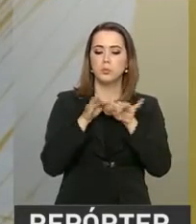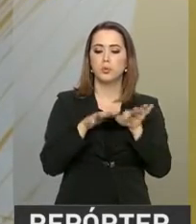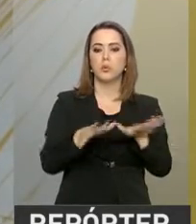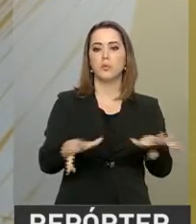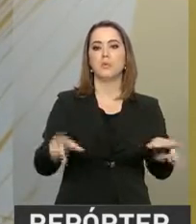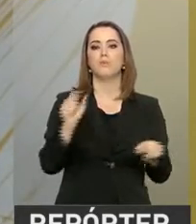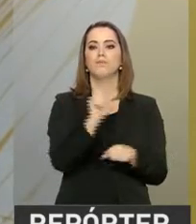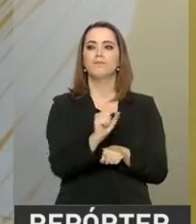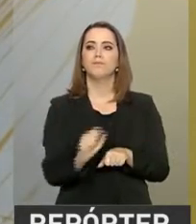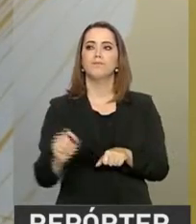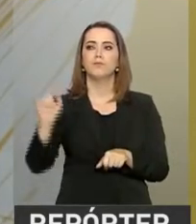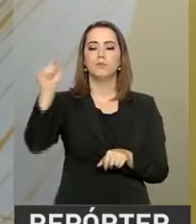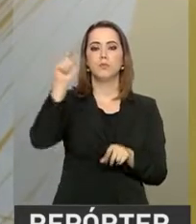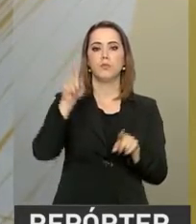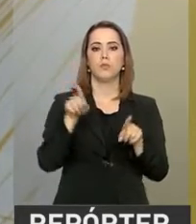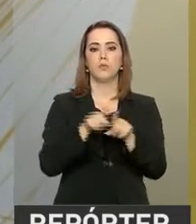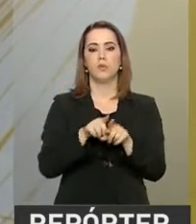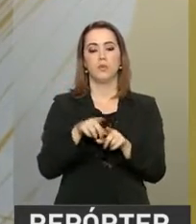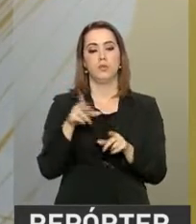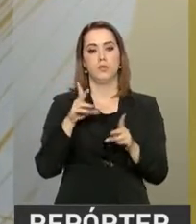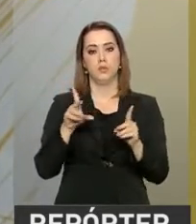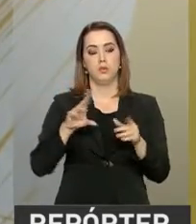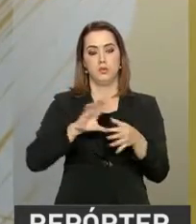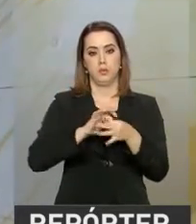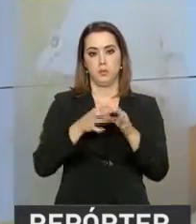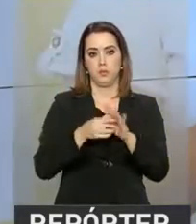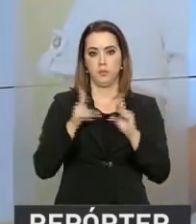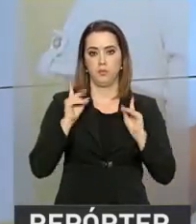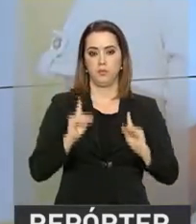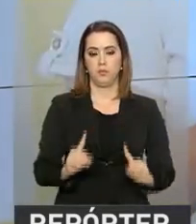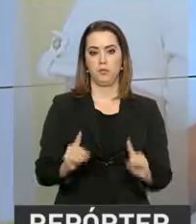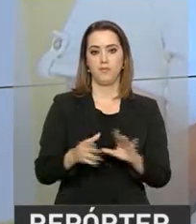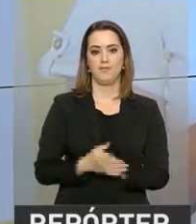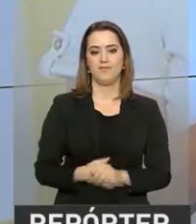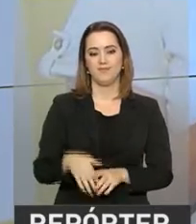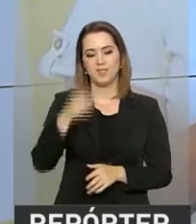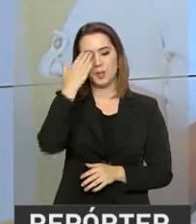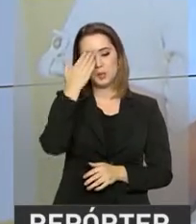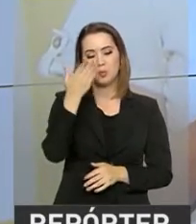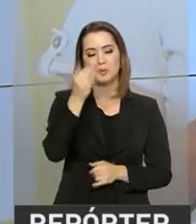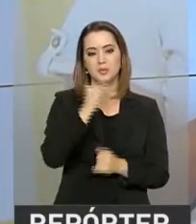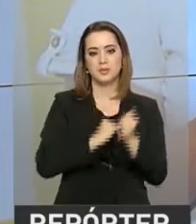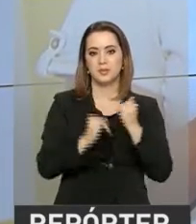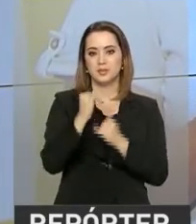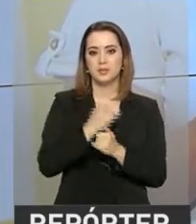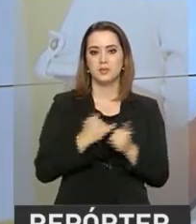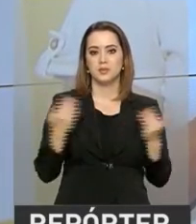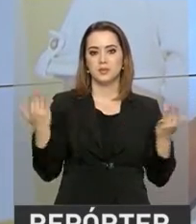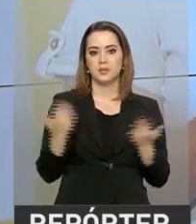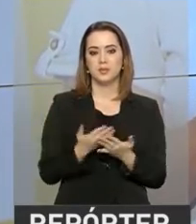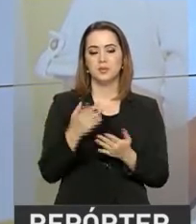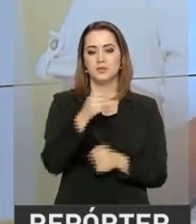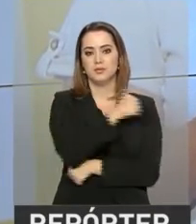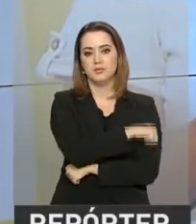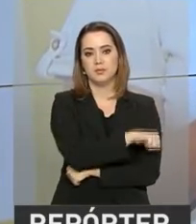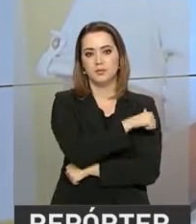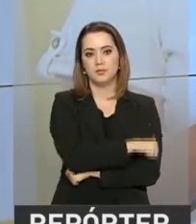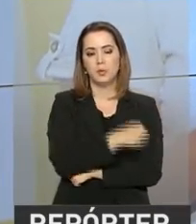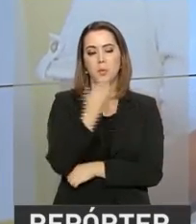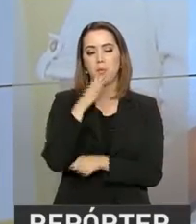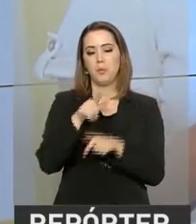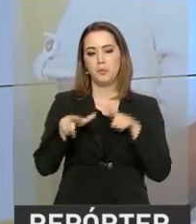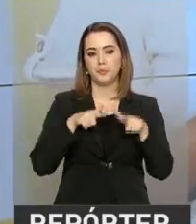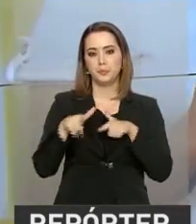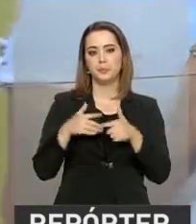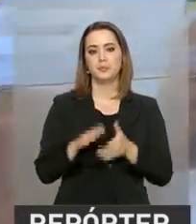expandido para os atletas paralímpicos. Renata. Obrigada, Luana, pelas suas informações ao vivo e direto do Rio de Janeiro. Bom trabalho